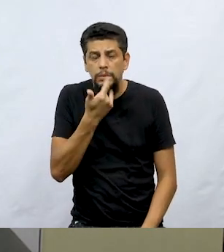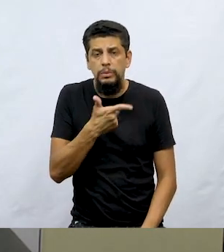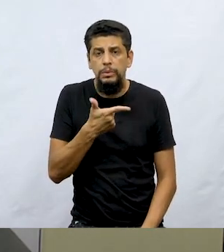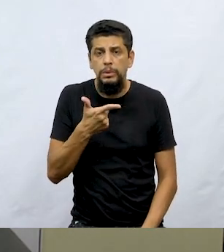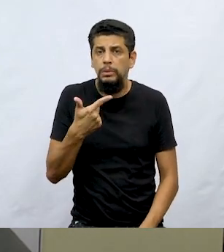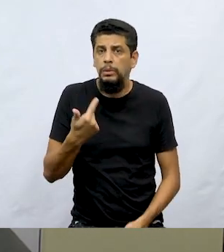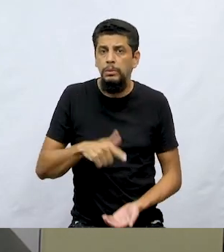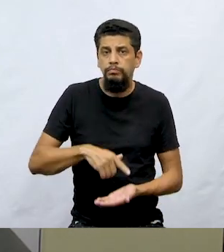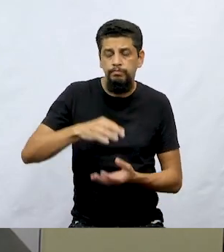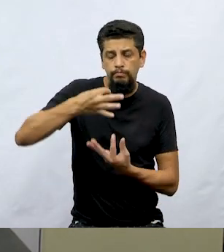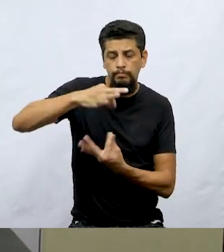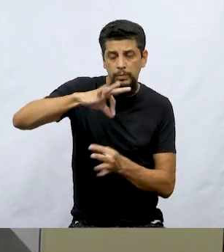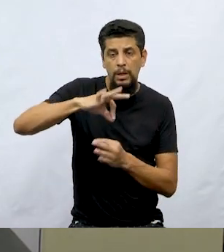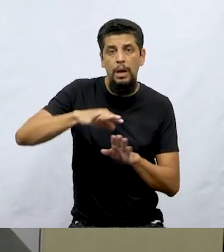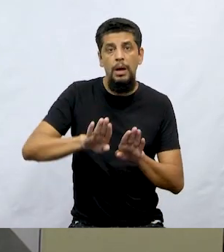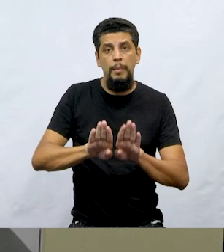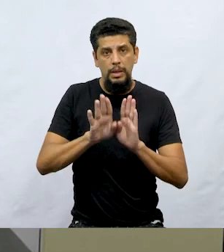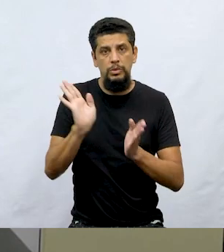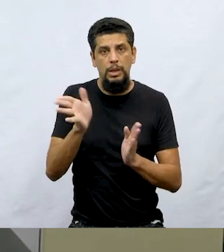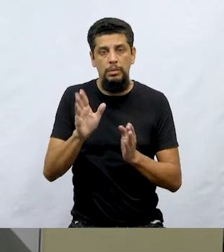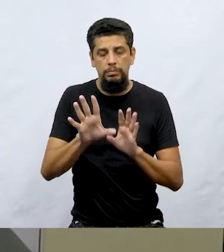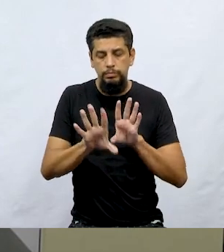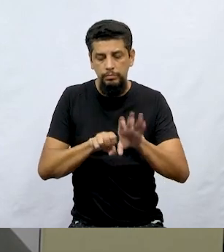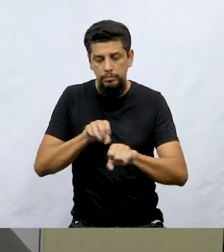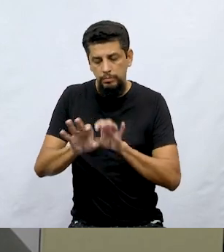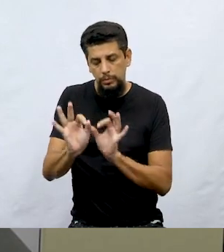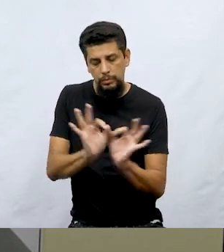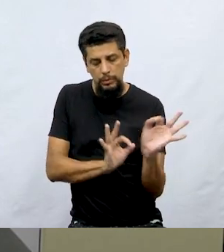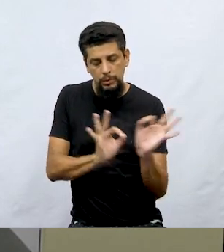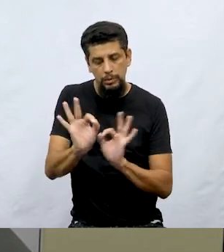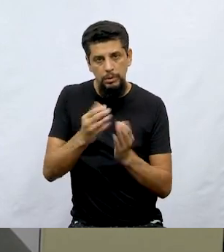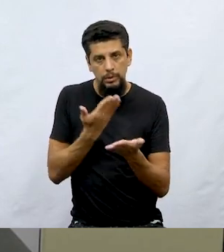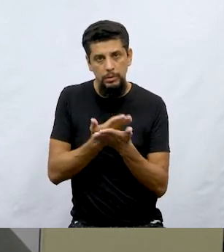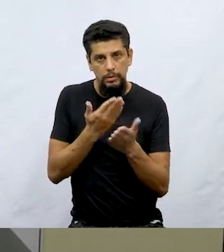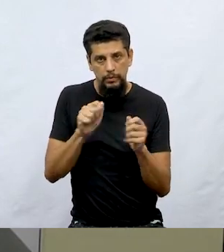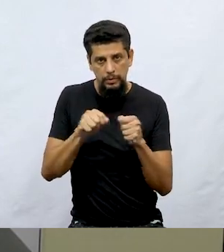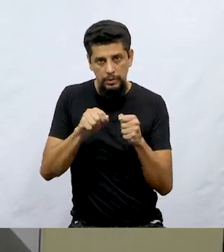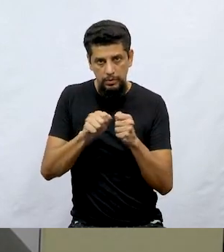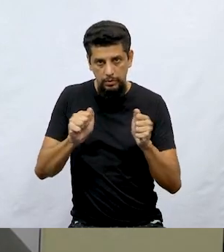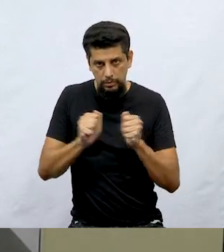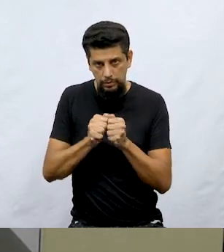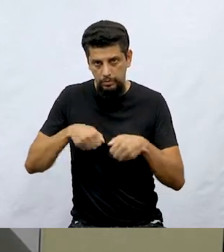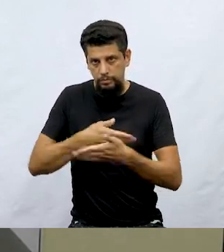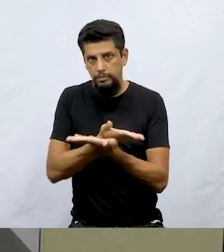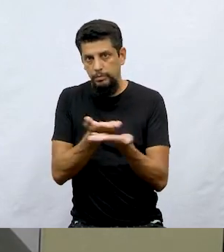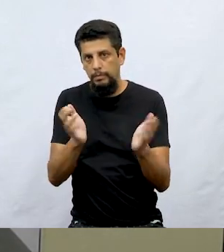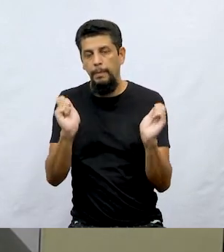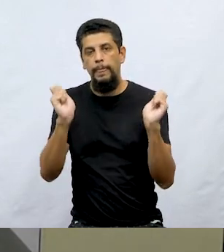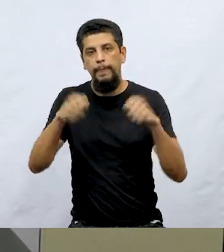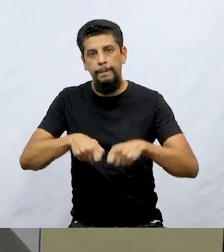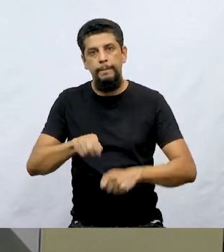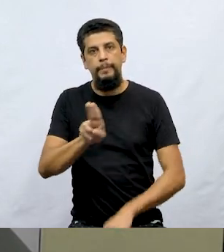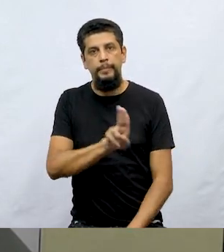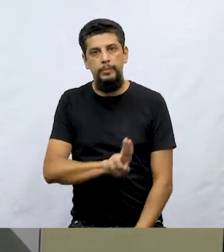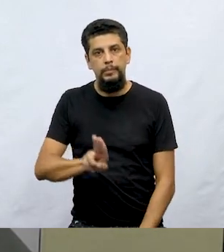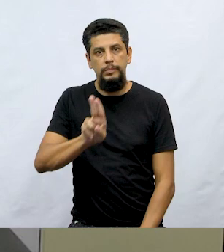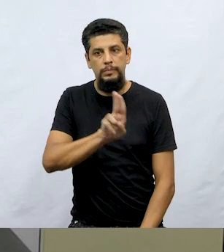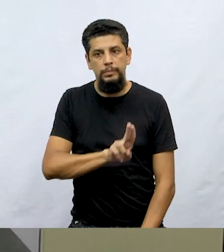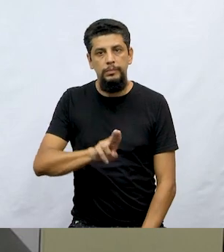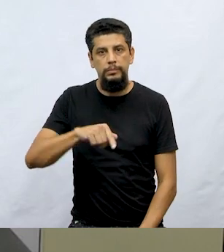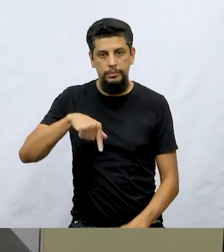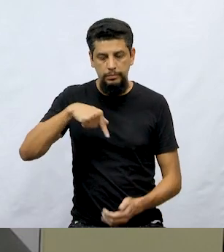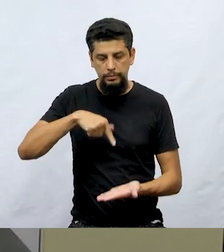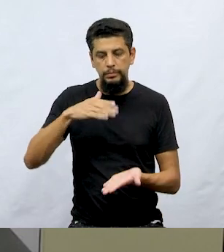em mãos. Nós separamos aqui já para trabalhar com vocês. Então, vocês podem utilizar